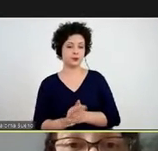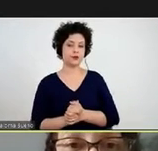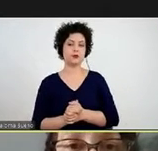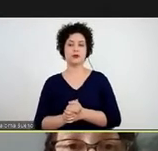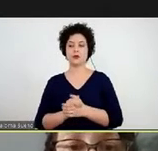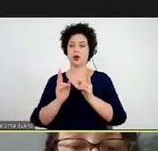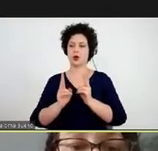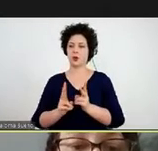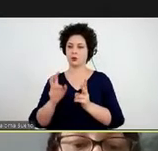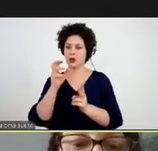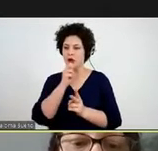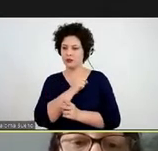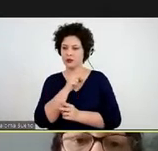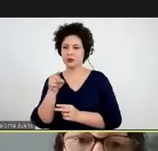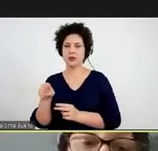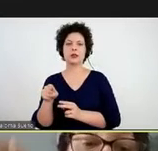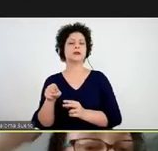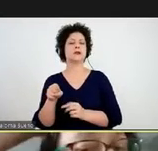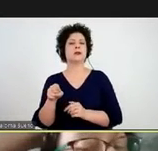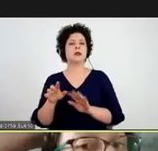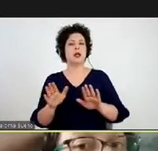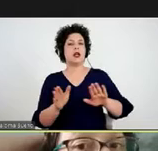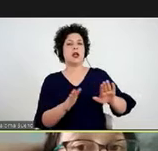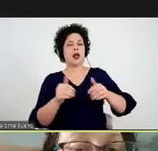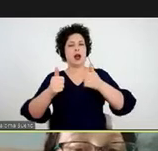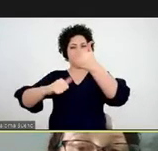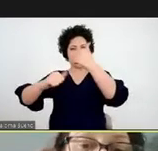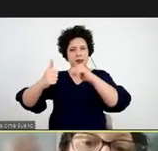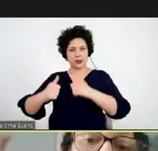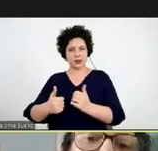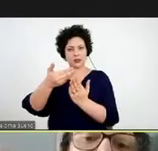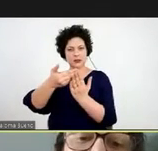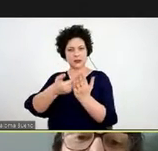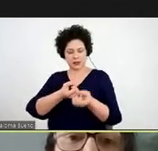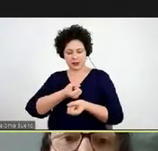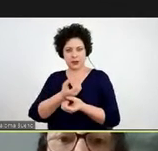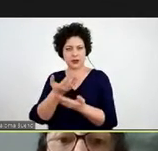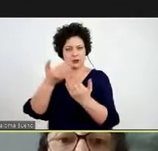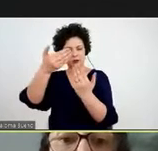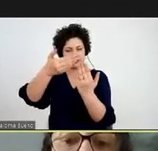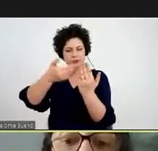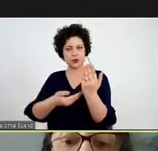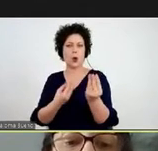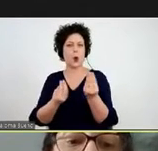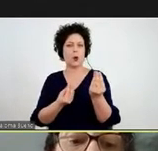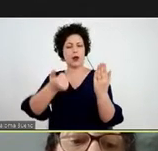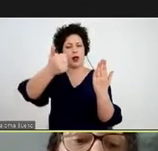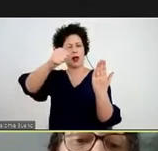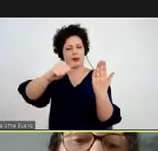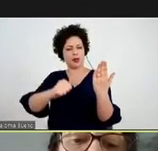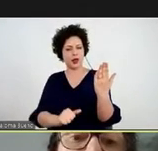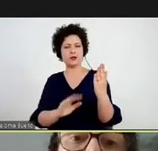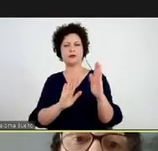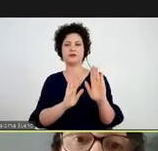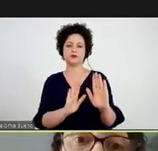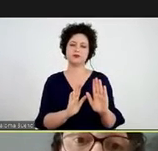continuando rapidamente ainda nesse escopo, a análise do plano de expressão acontece à medida